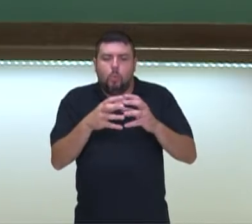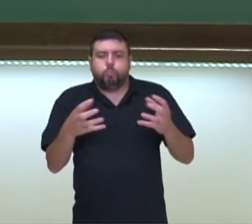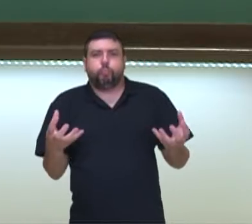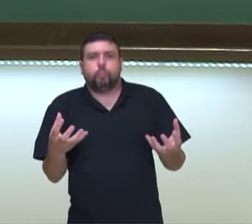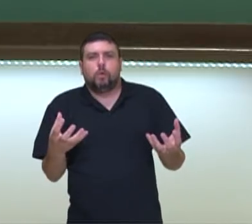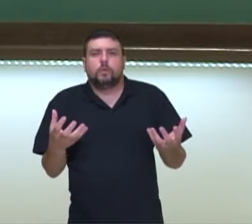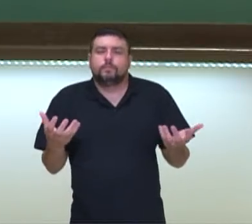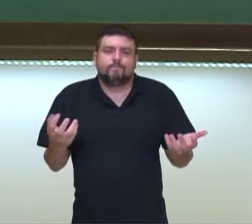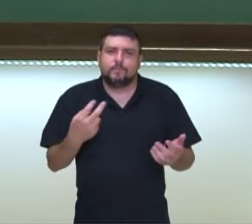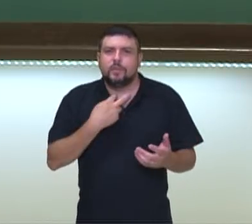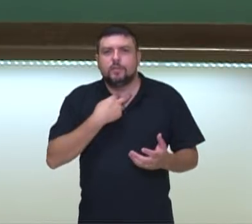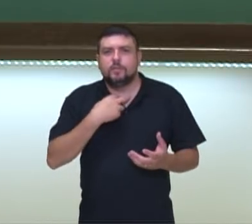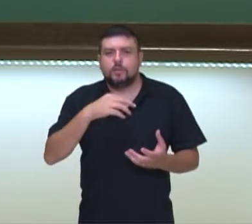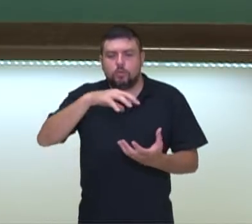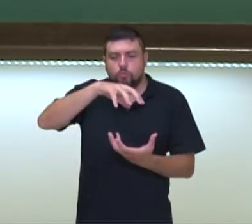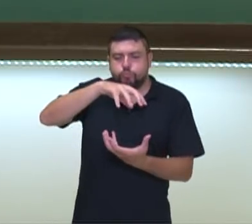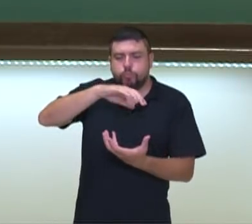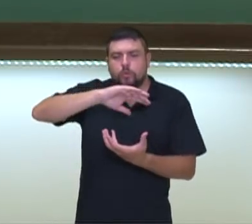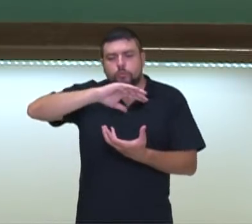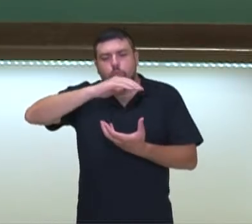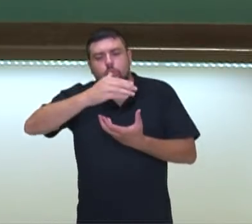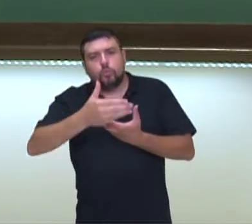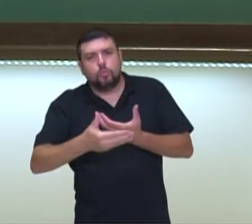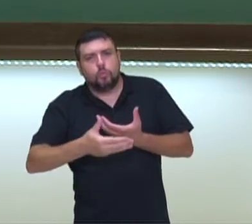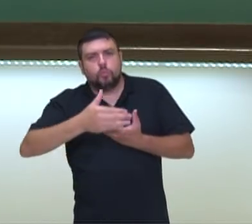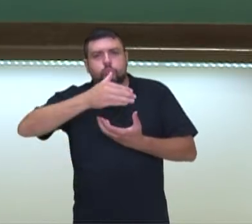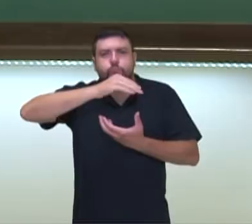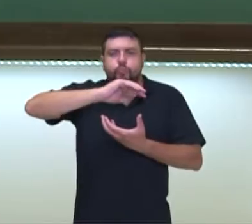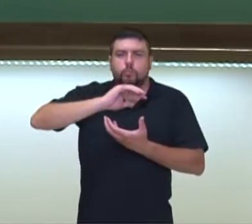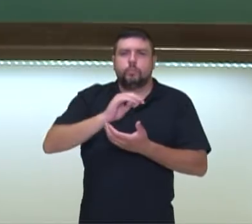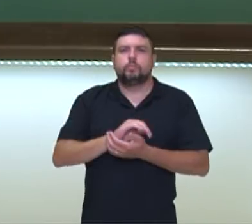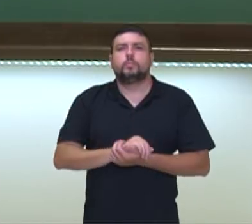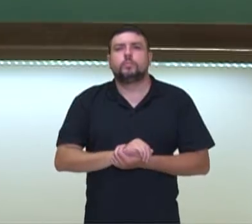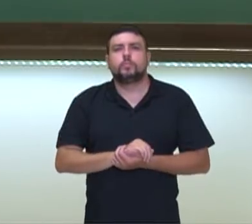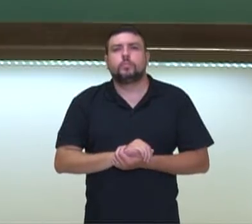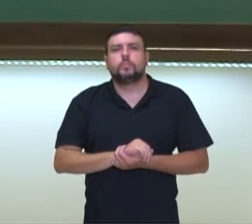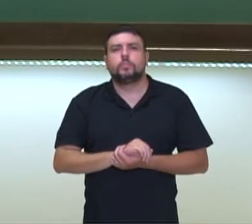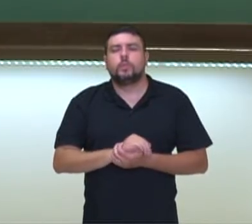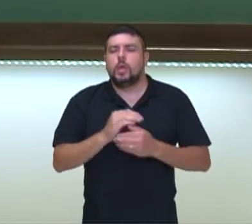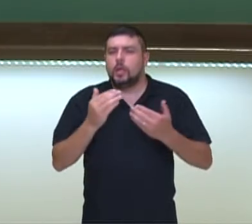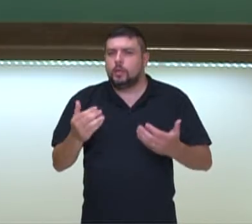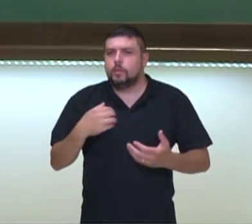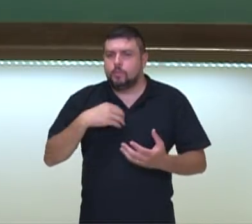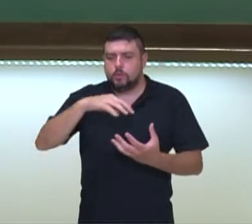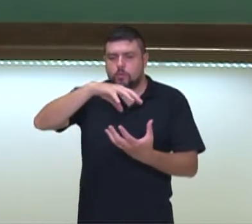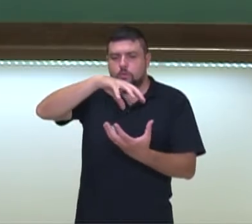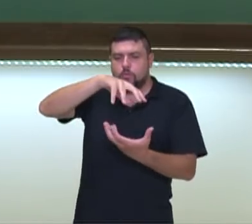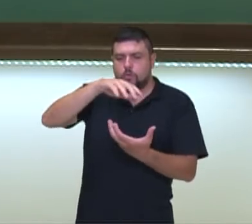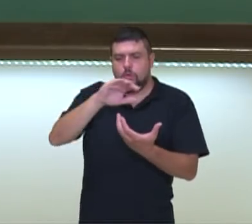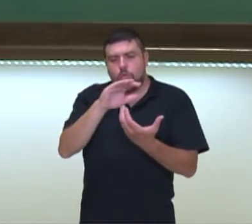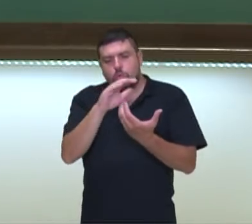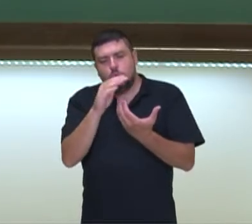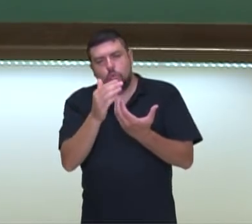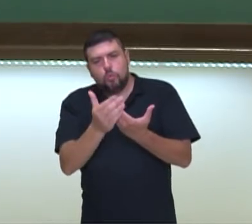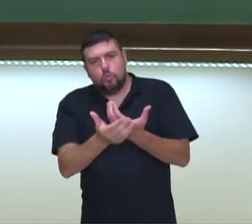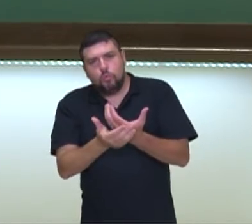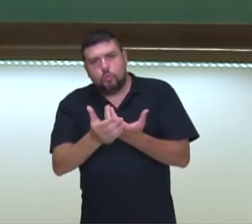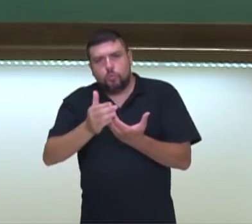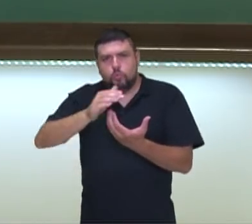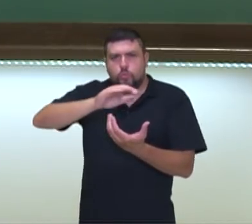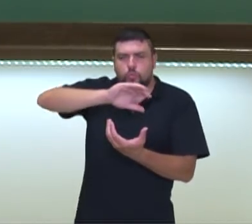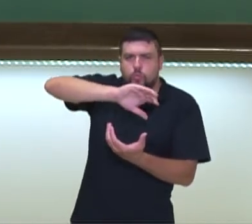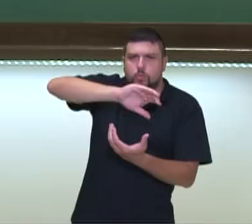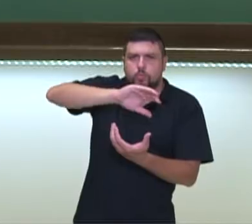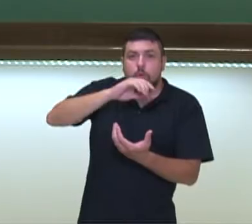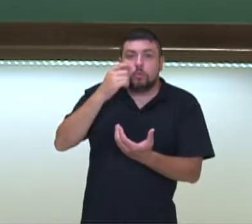ele nos apresenta a parte externa. Então, aqui a gente tem o nosso planeta Terra, a biosfera, e se você reparar, vamos achar o